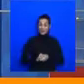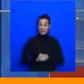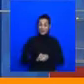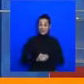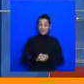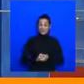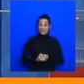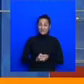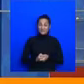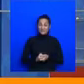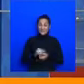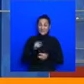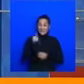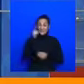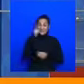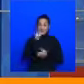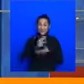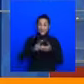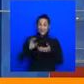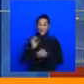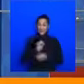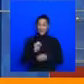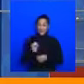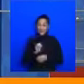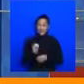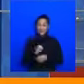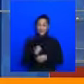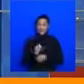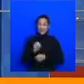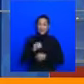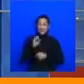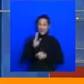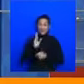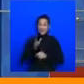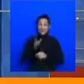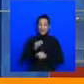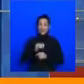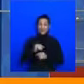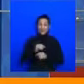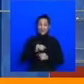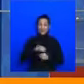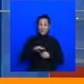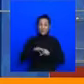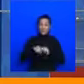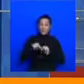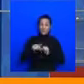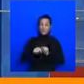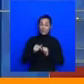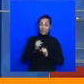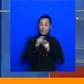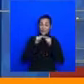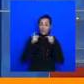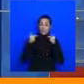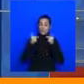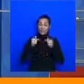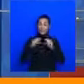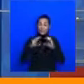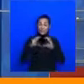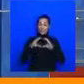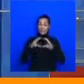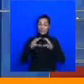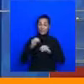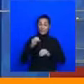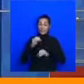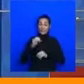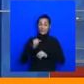24. E você ganha prêmio já com 0 acerto, você ganha na Lotomania. Boa sorte. Bola branca